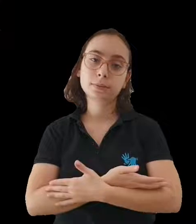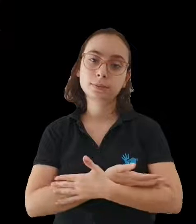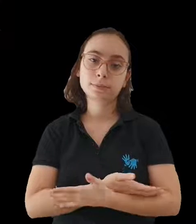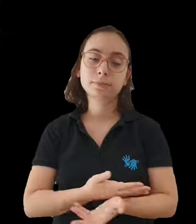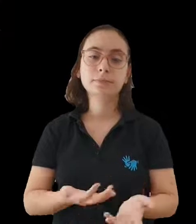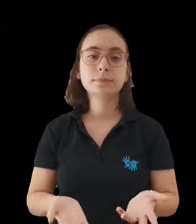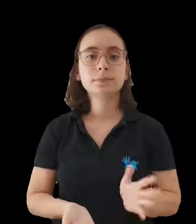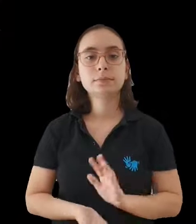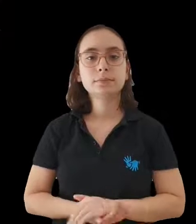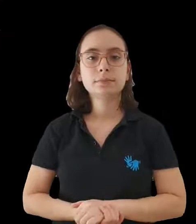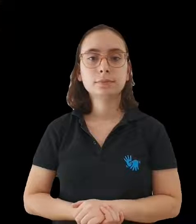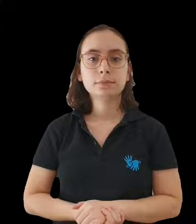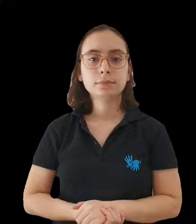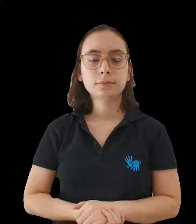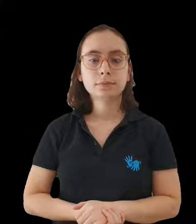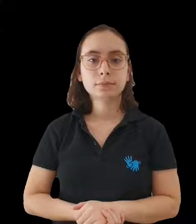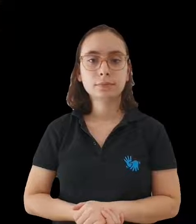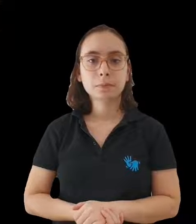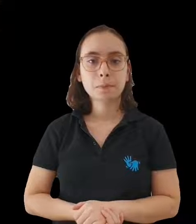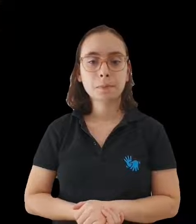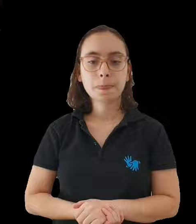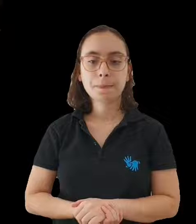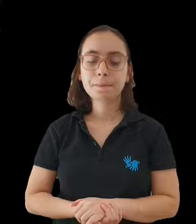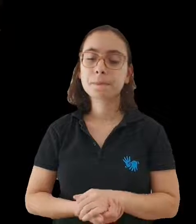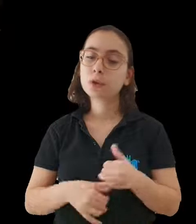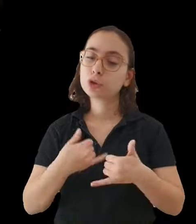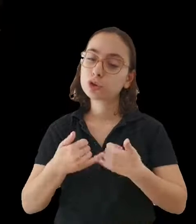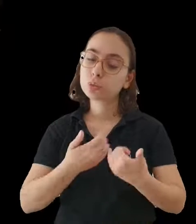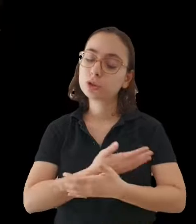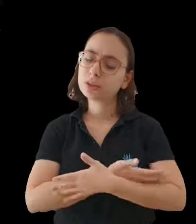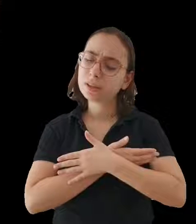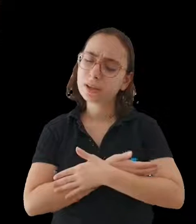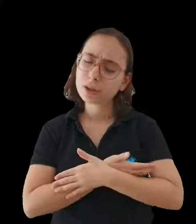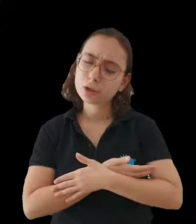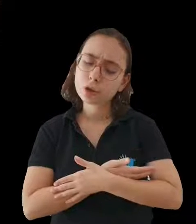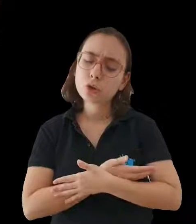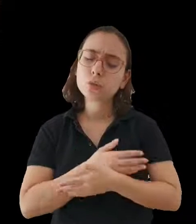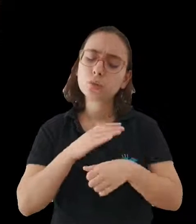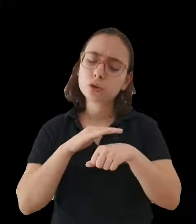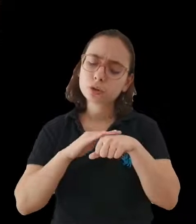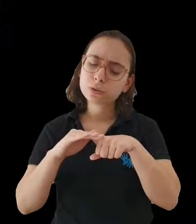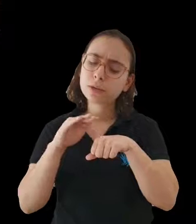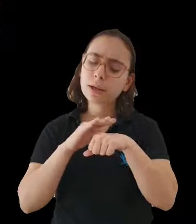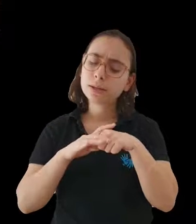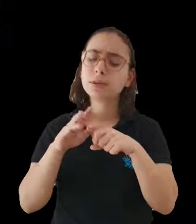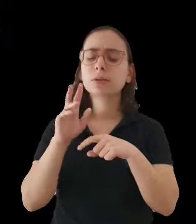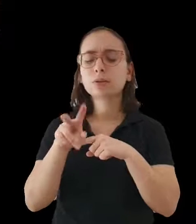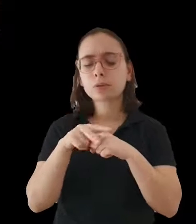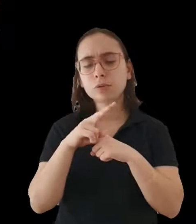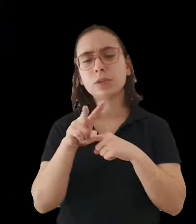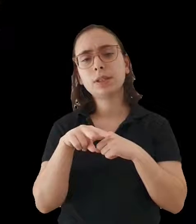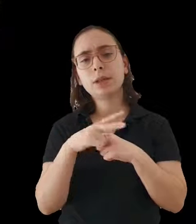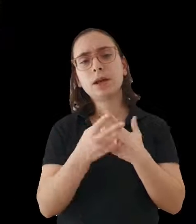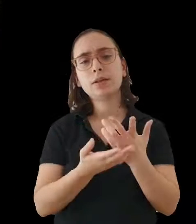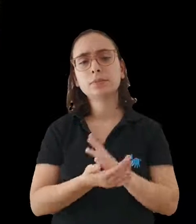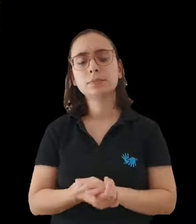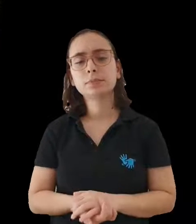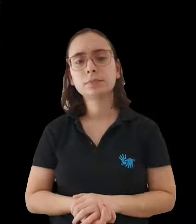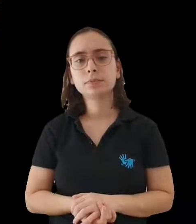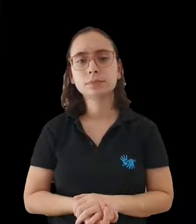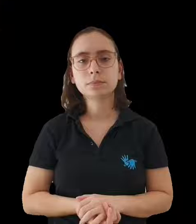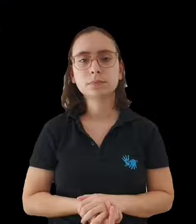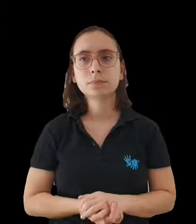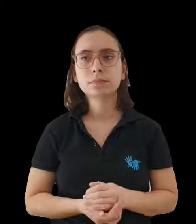Então, tratem os bonecos com muito carinho e cuidadinho, tá? Então, pega o boneco,